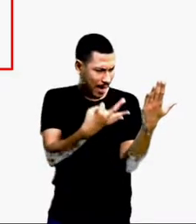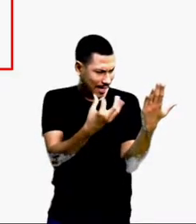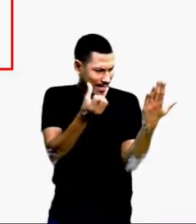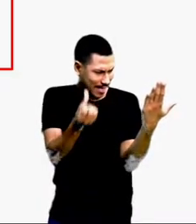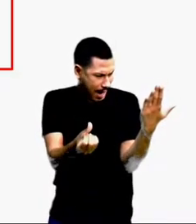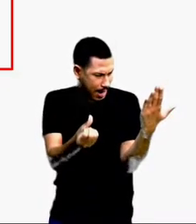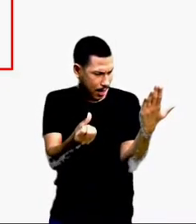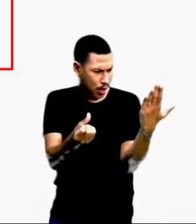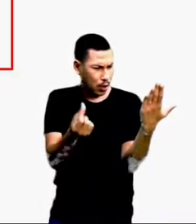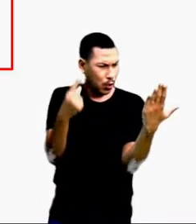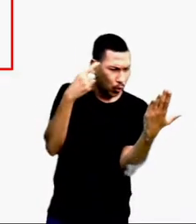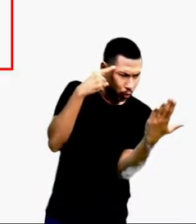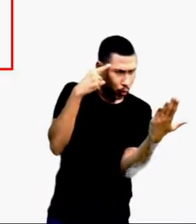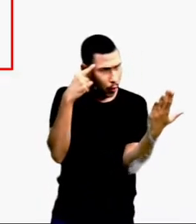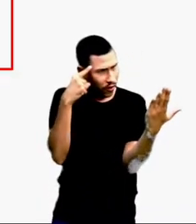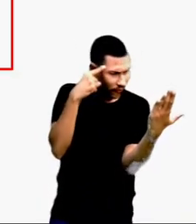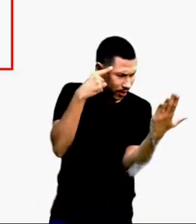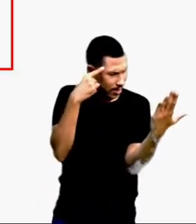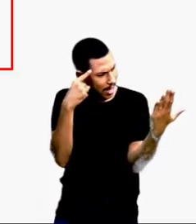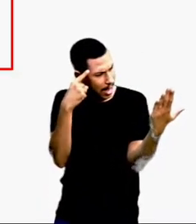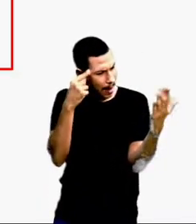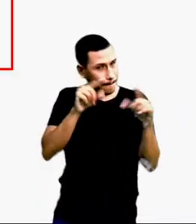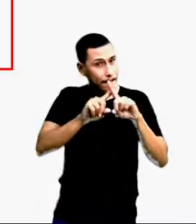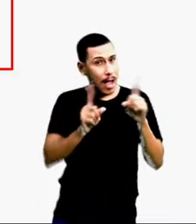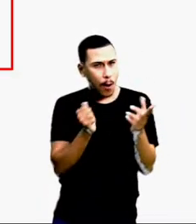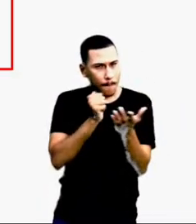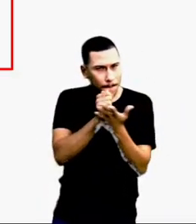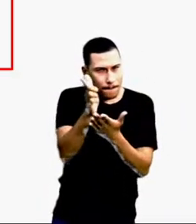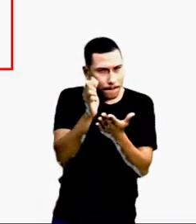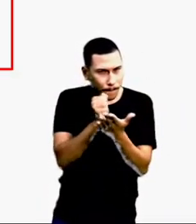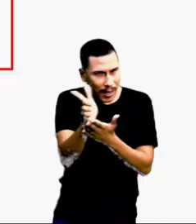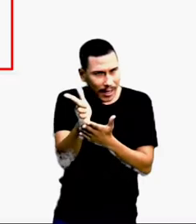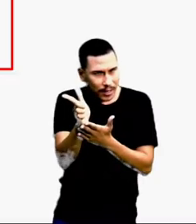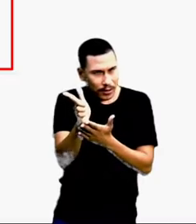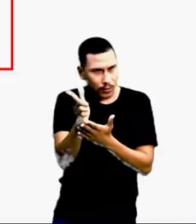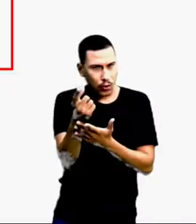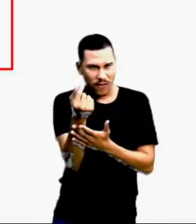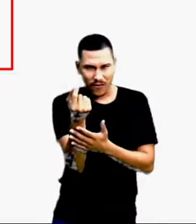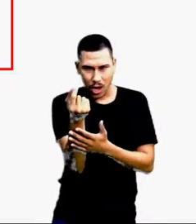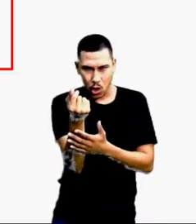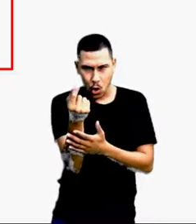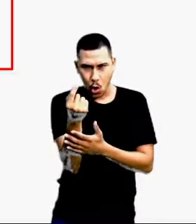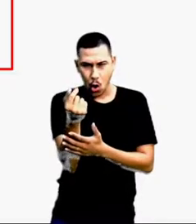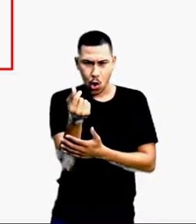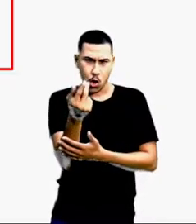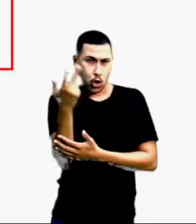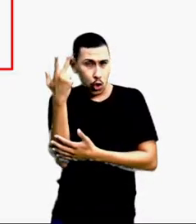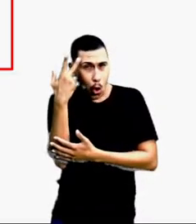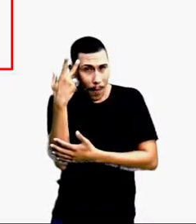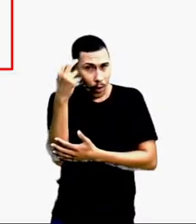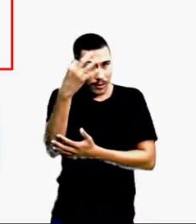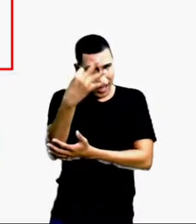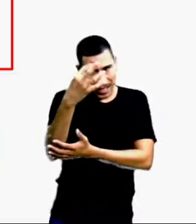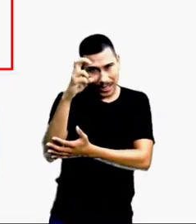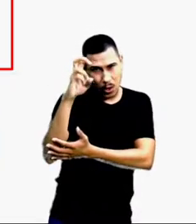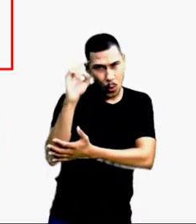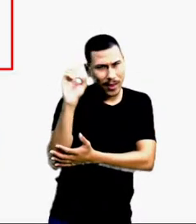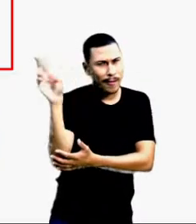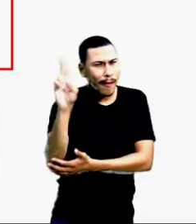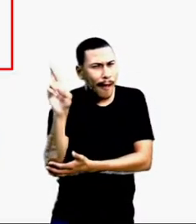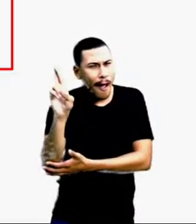usar qualquer dúvida e o preço normal dessa calça ela gente r$ 350